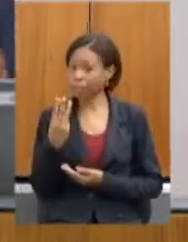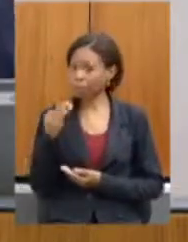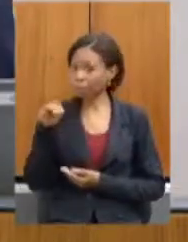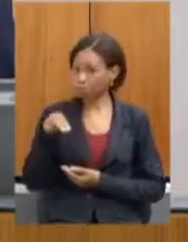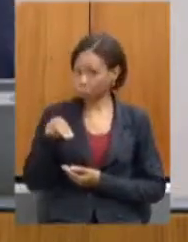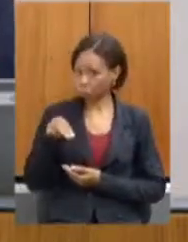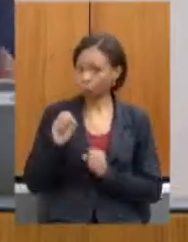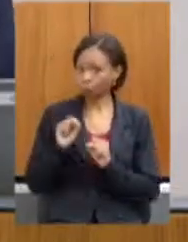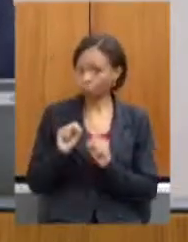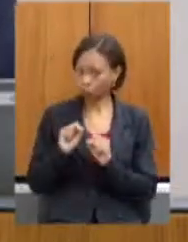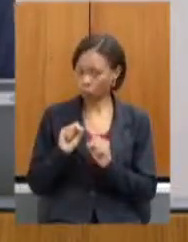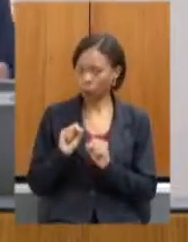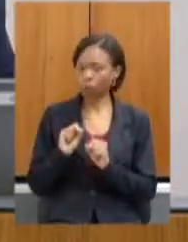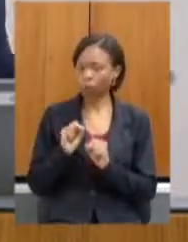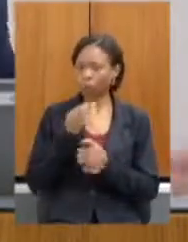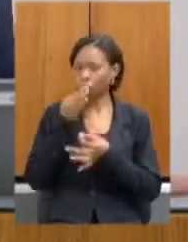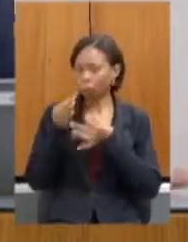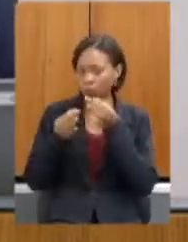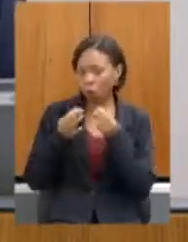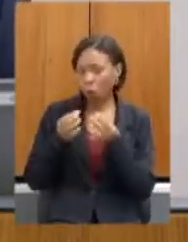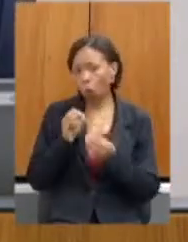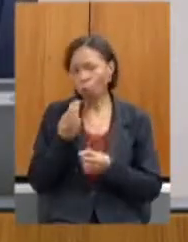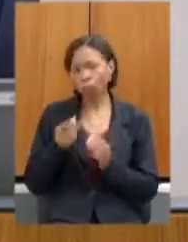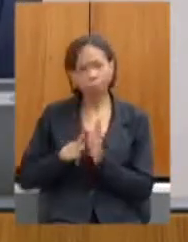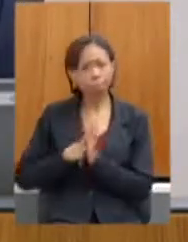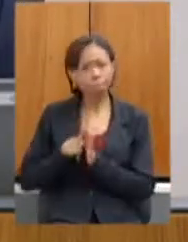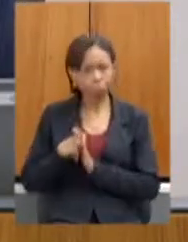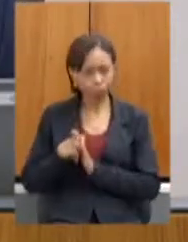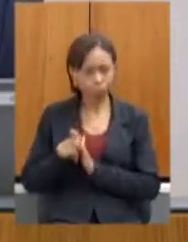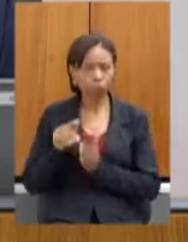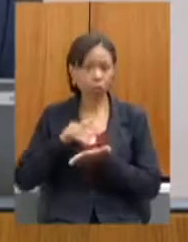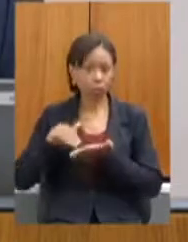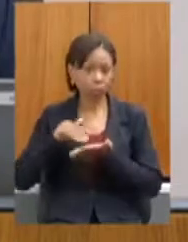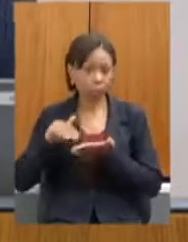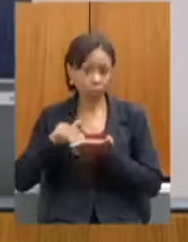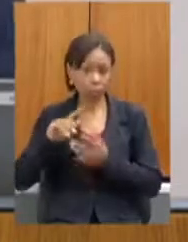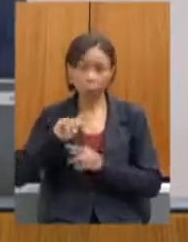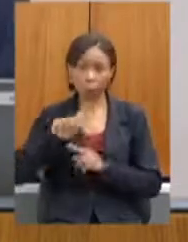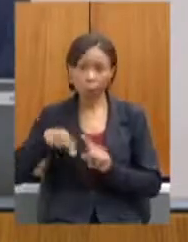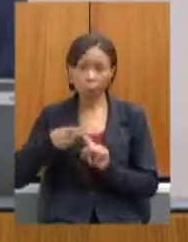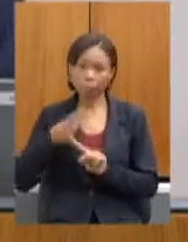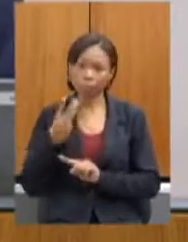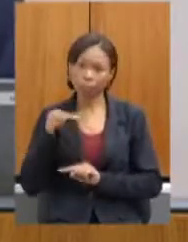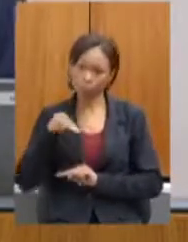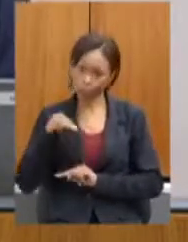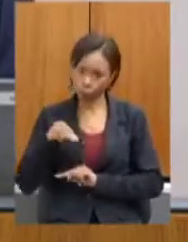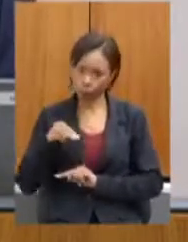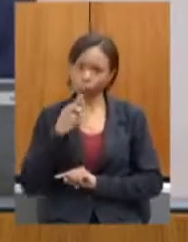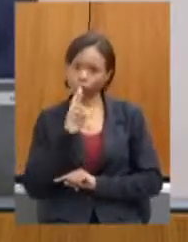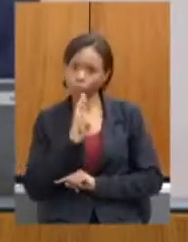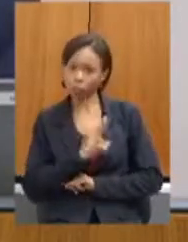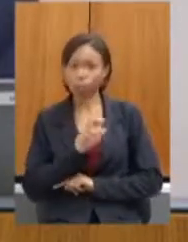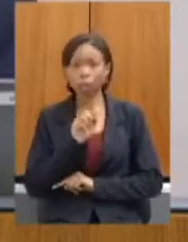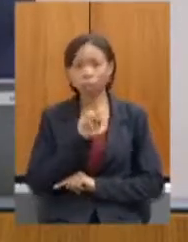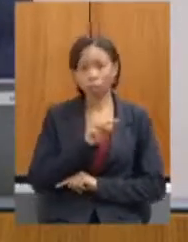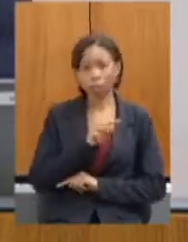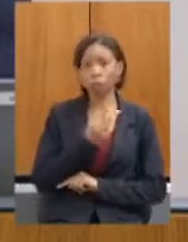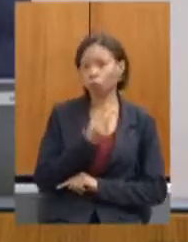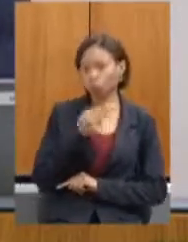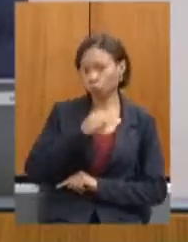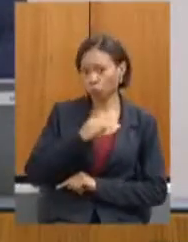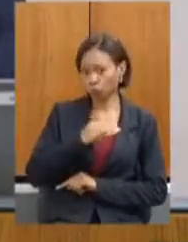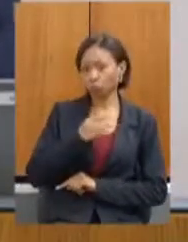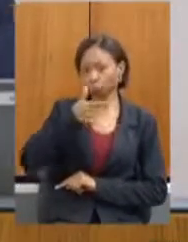que o seu faça as considerações o à pergunta o secretário terá mais três minutos para responder e depois que eu terá mais dois minutos para